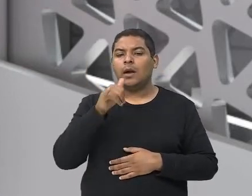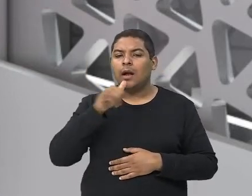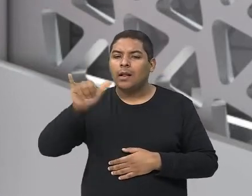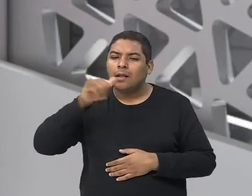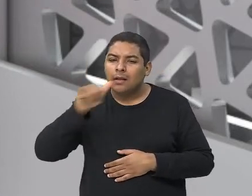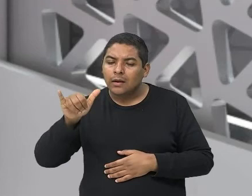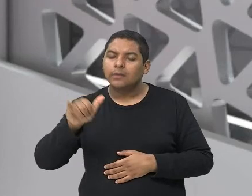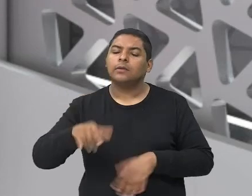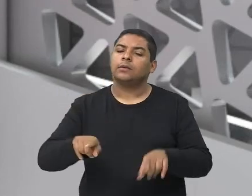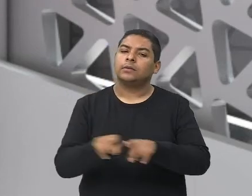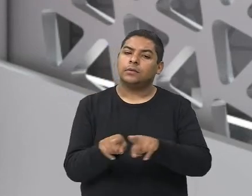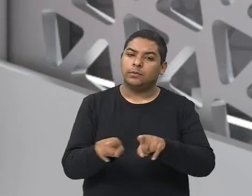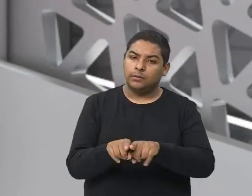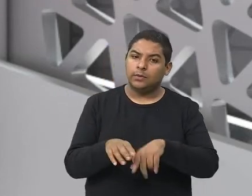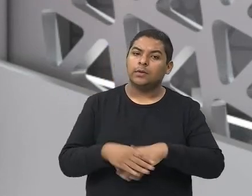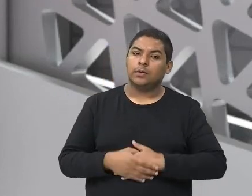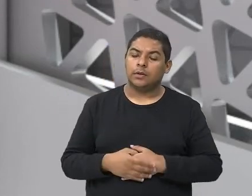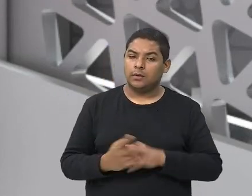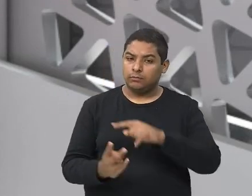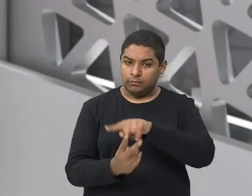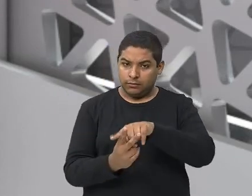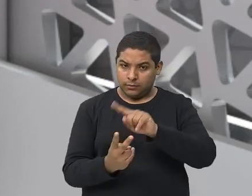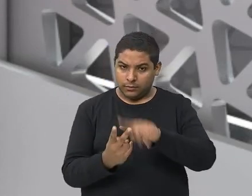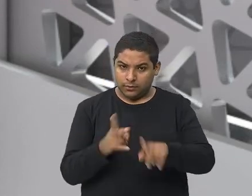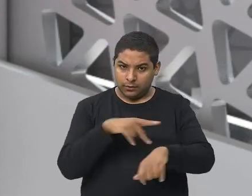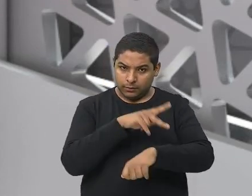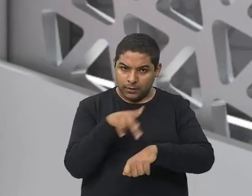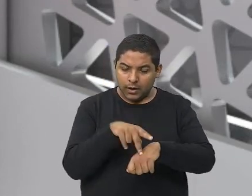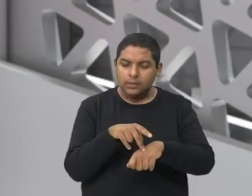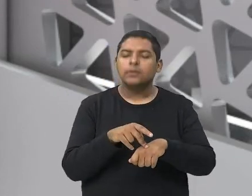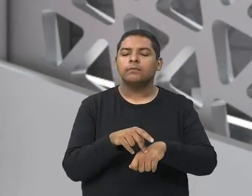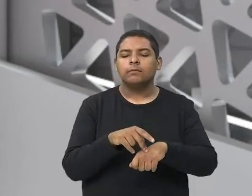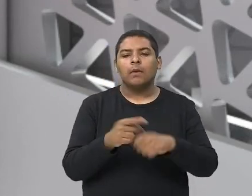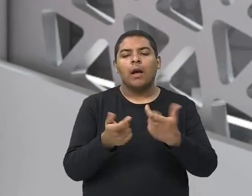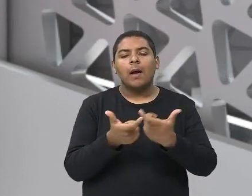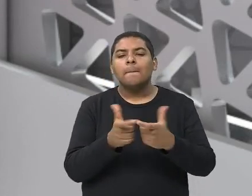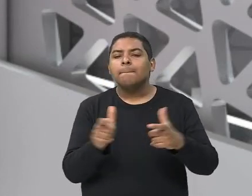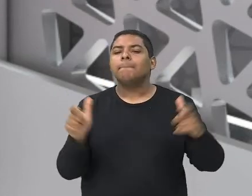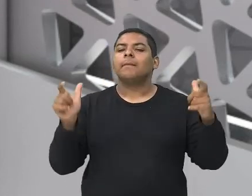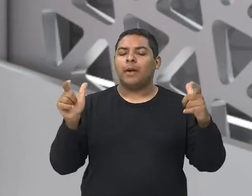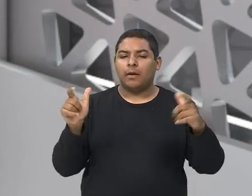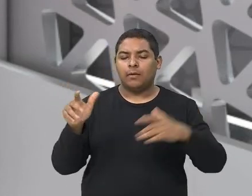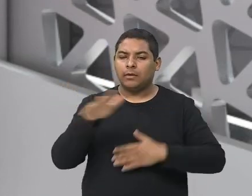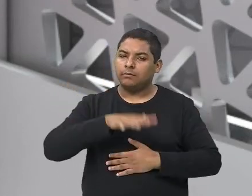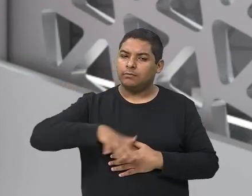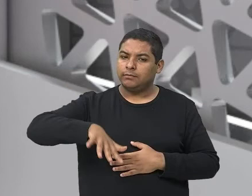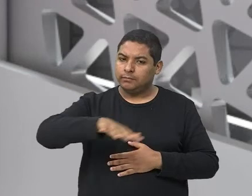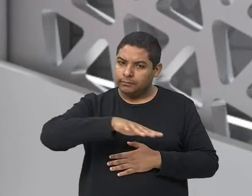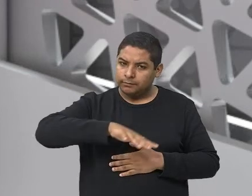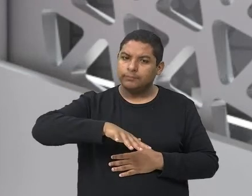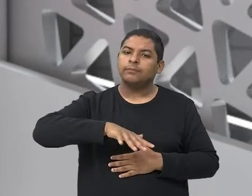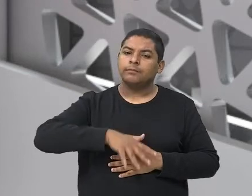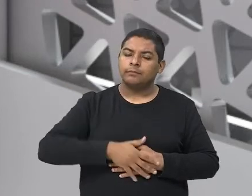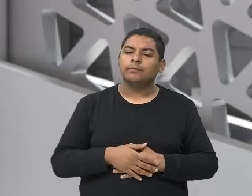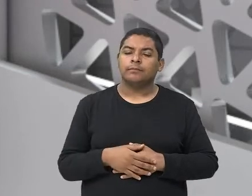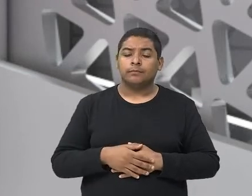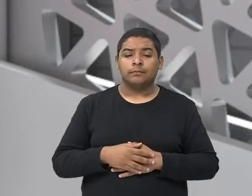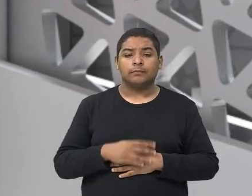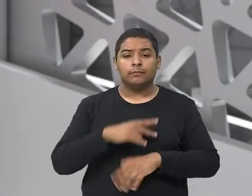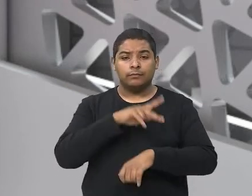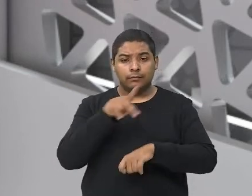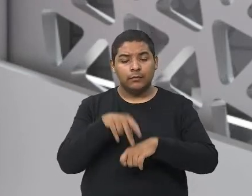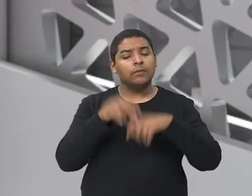que nesses dois países, como na maioria dos países que compõem aí a Oceania, são países que já poderiam